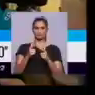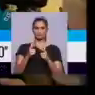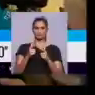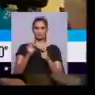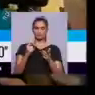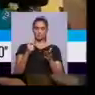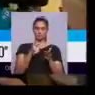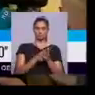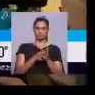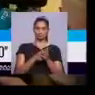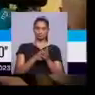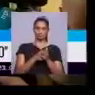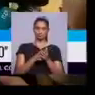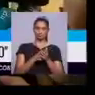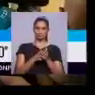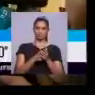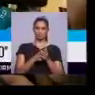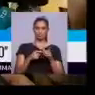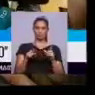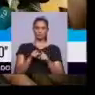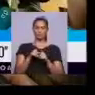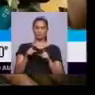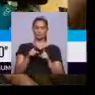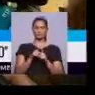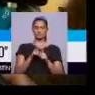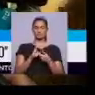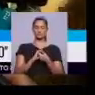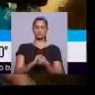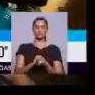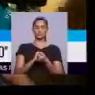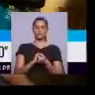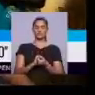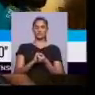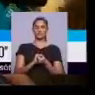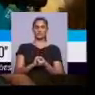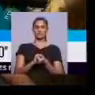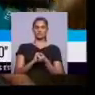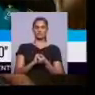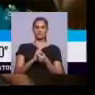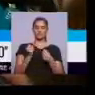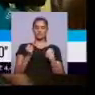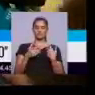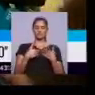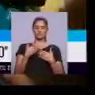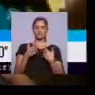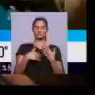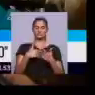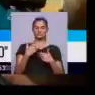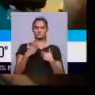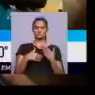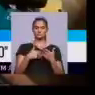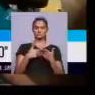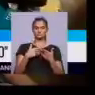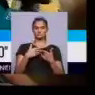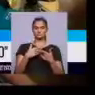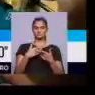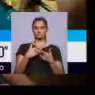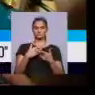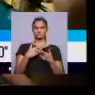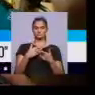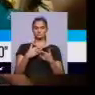pelos impostos como sinal de solidariedade militante e ativa para com os que